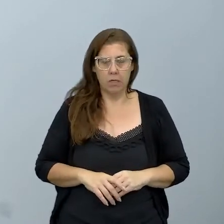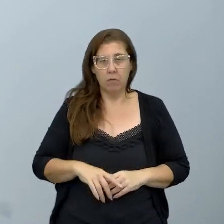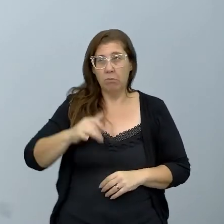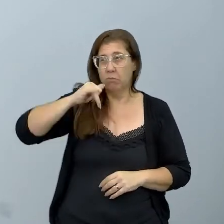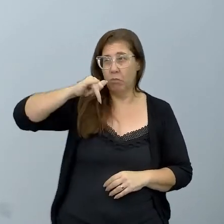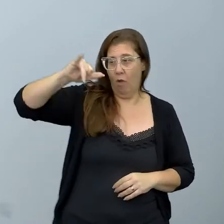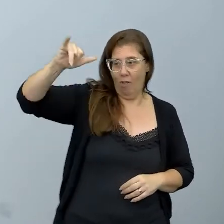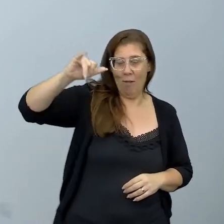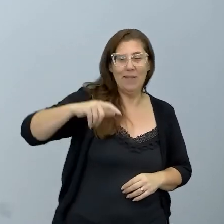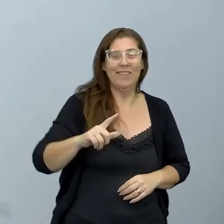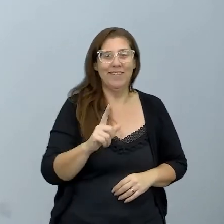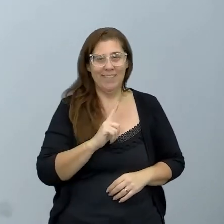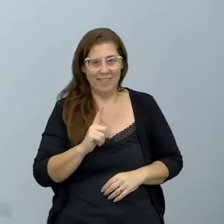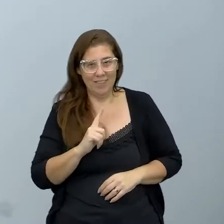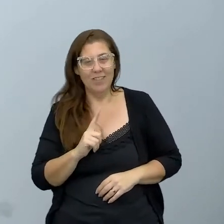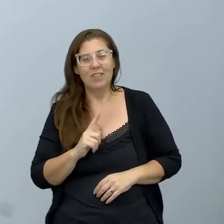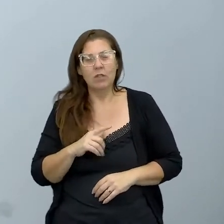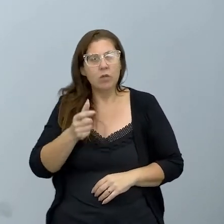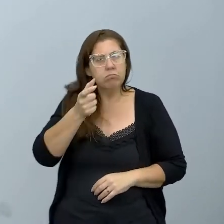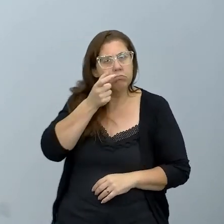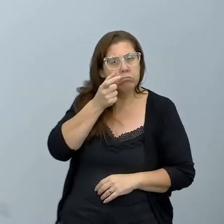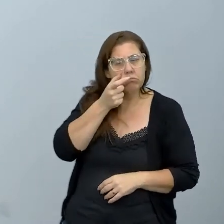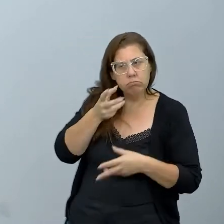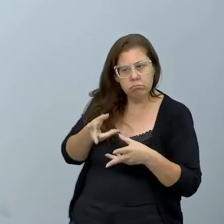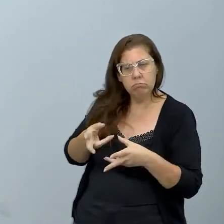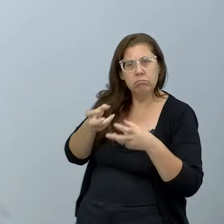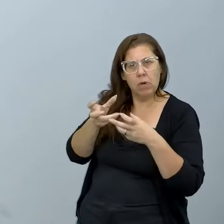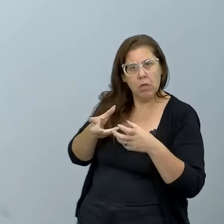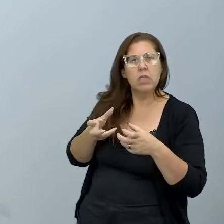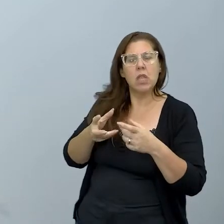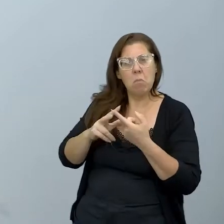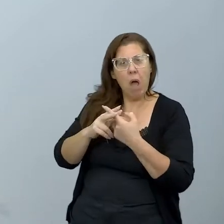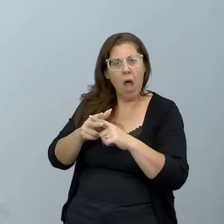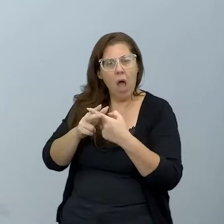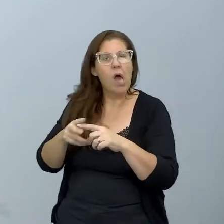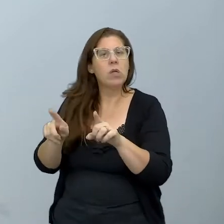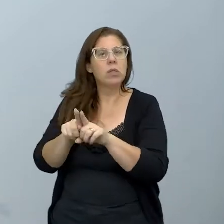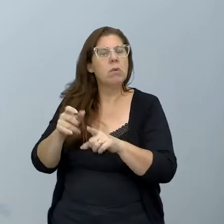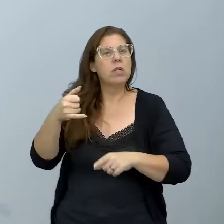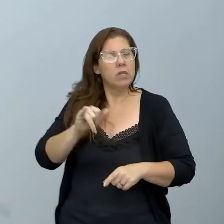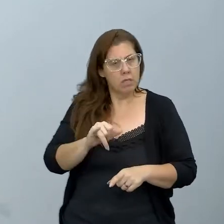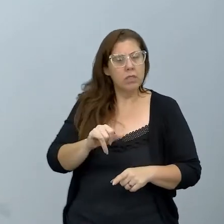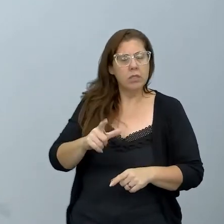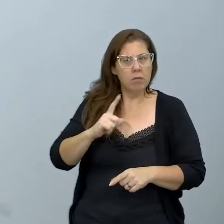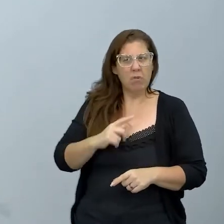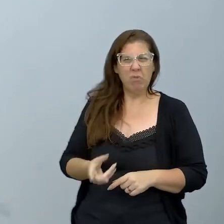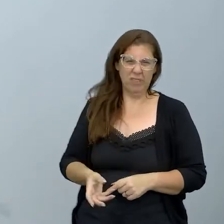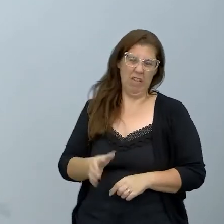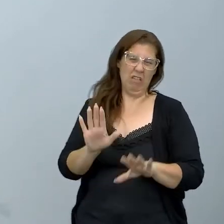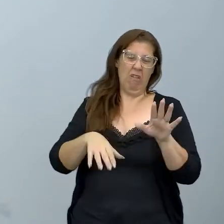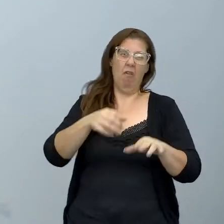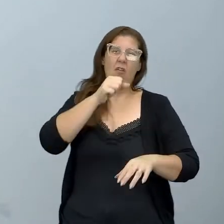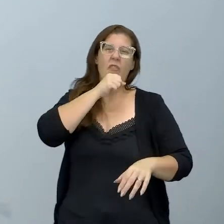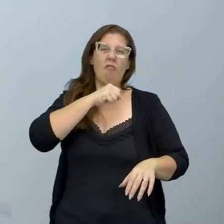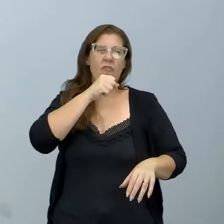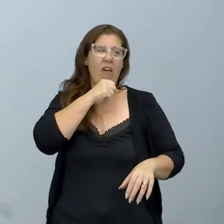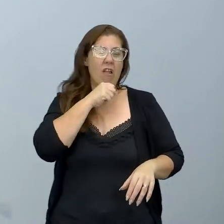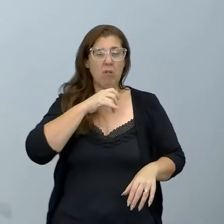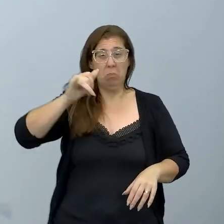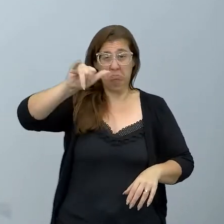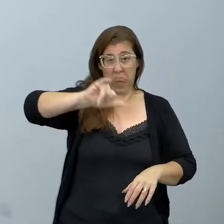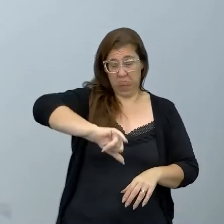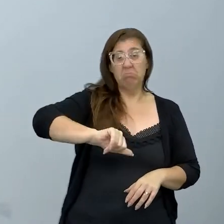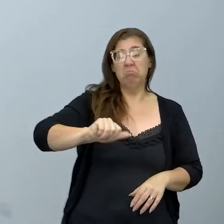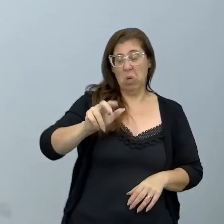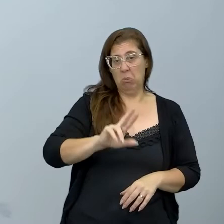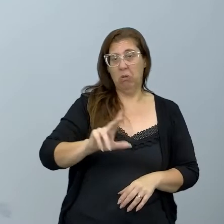elétrica, eles acabam, você tem que observar a manutenção deles e até se eles, por serem muito antigos, vão acabar pesando mais ali no